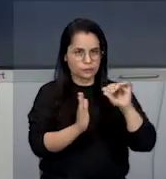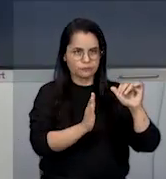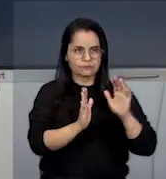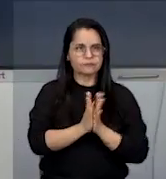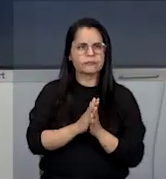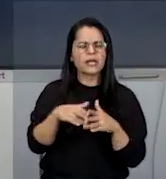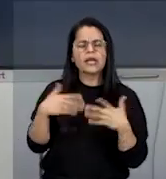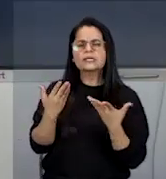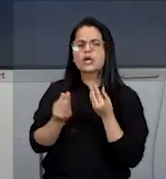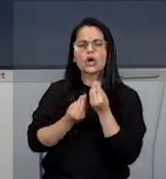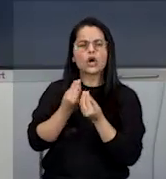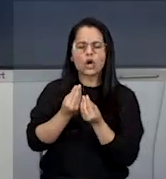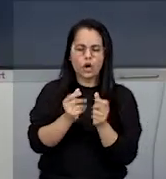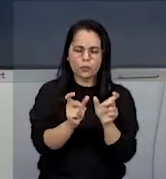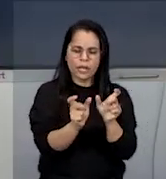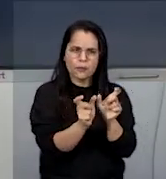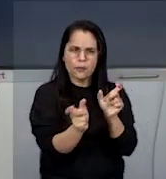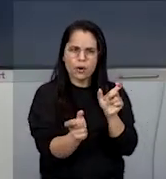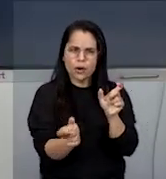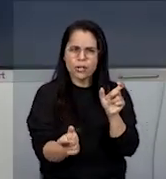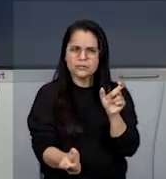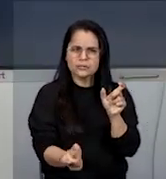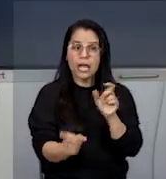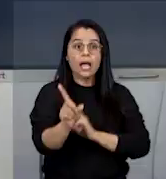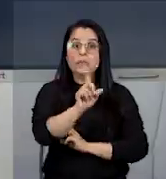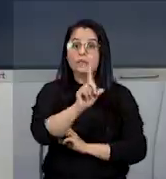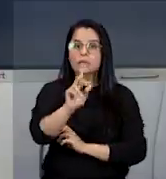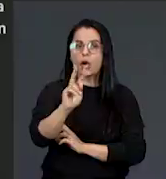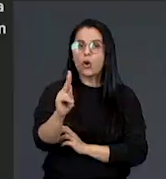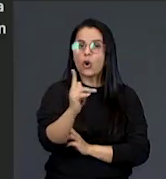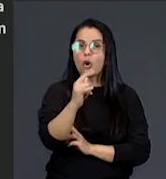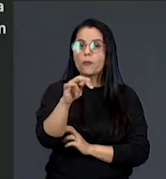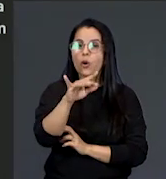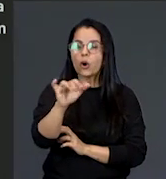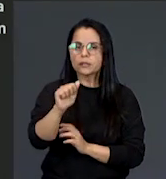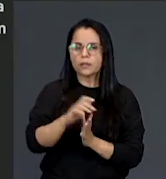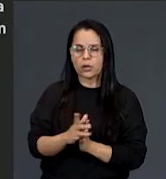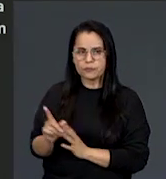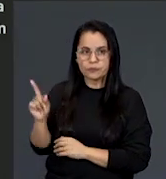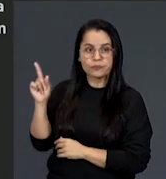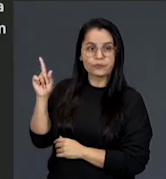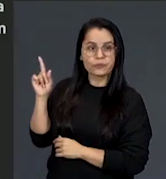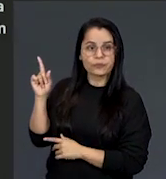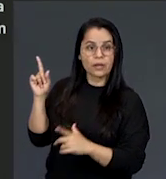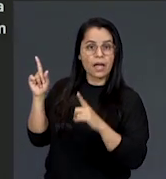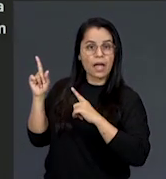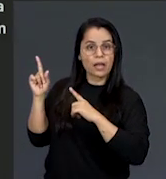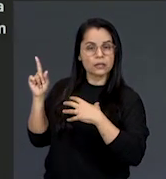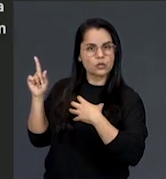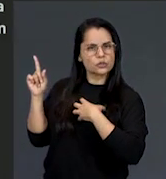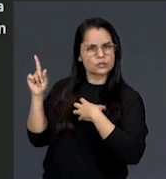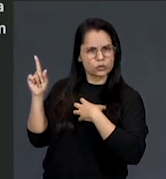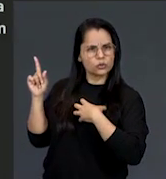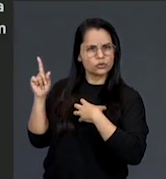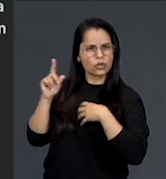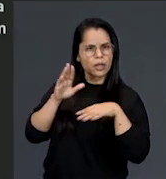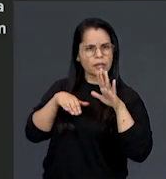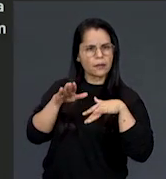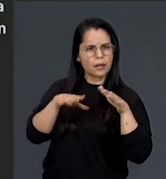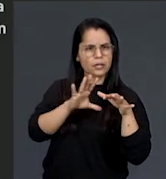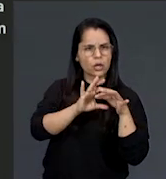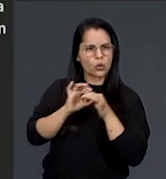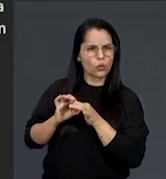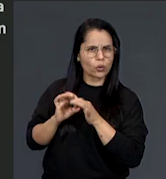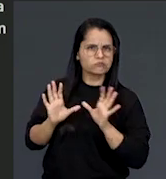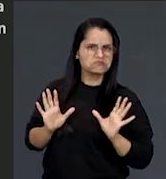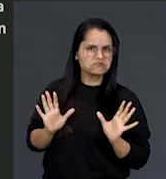Quando então que a palavra é polissêmica e não homônima? A palavra é polissêmica quando adquire um sentido conforme a situação em que